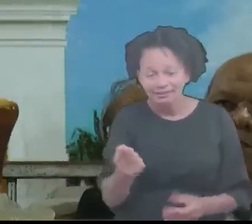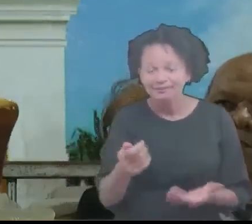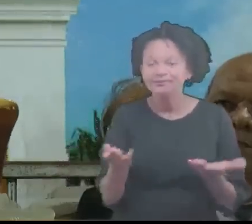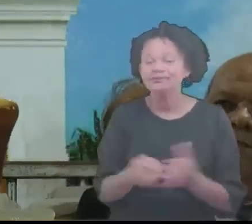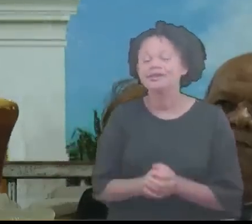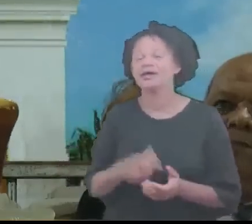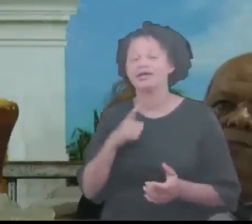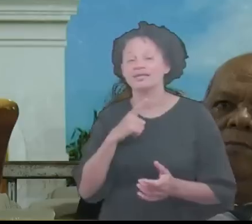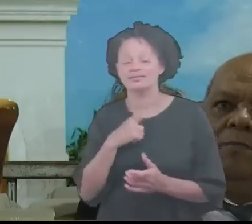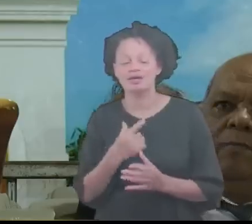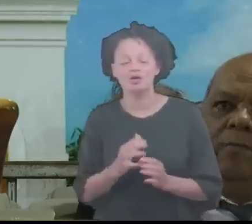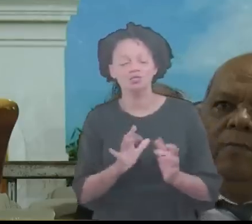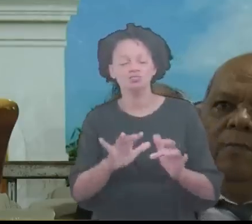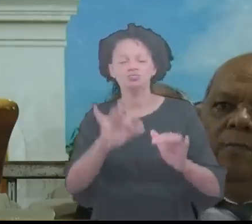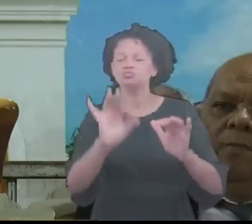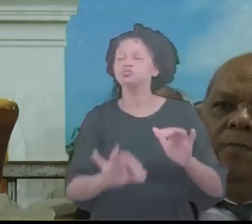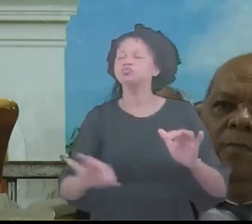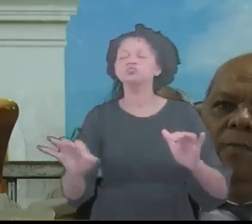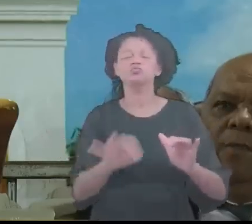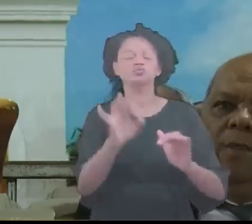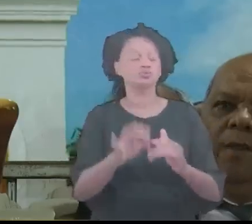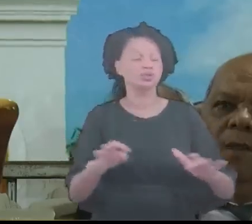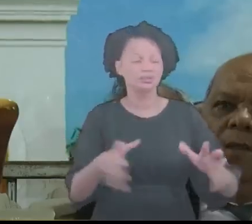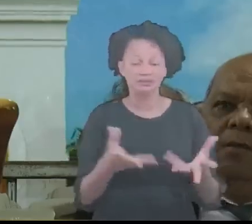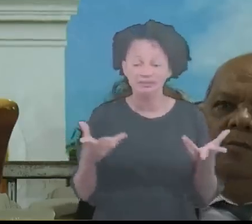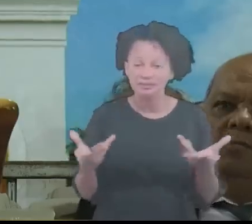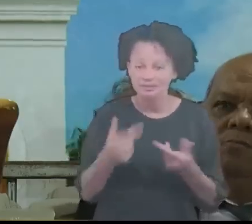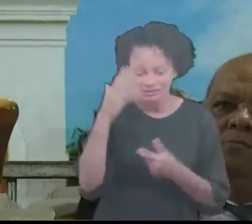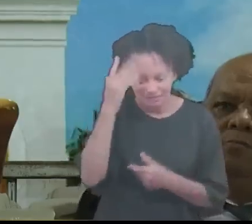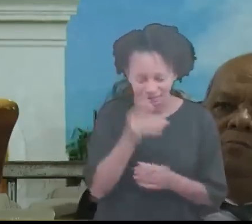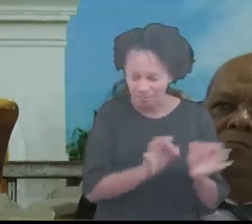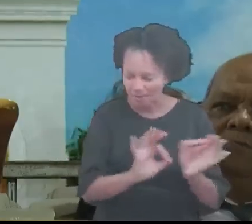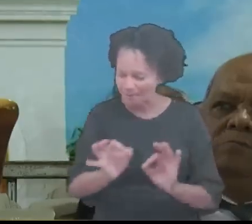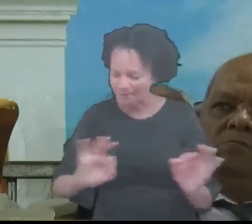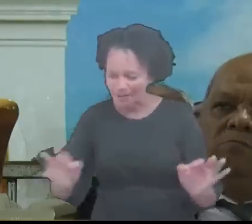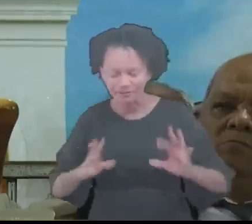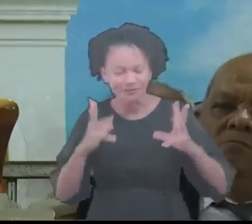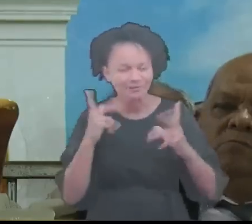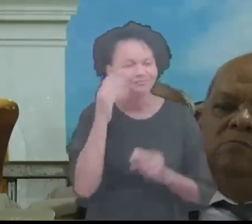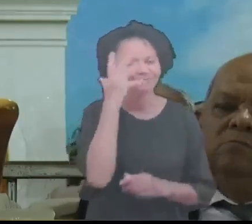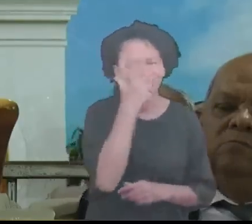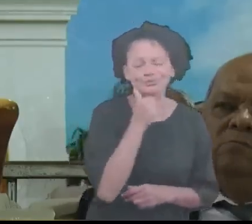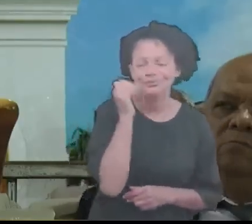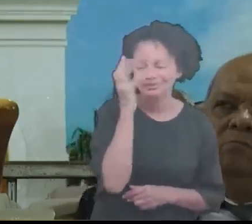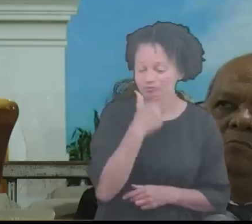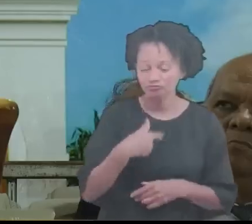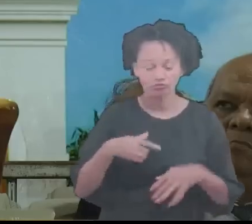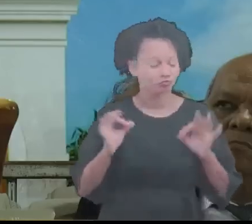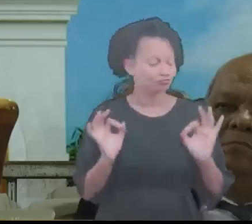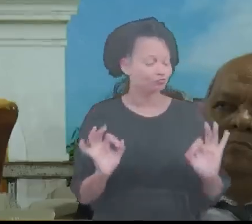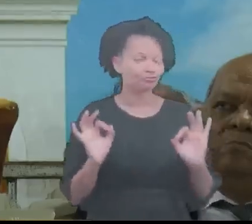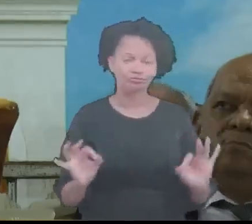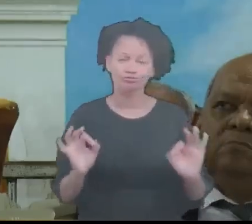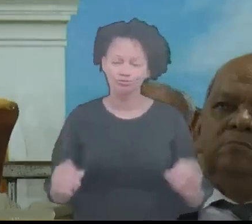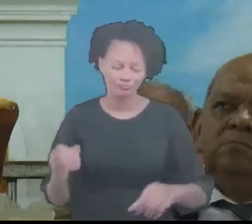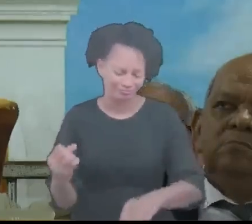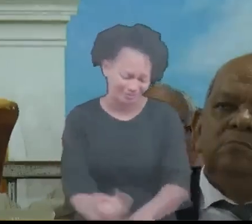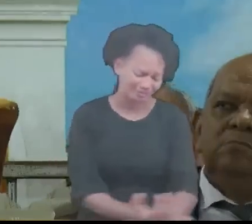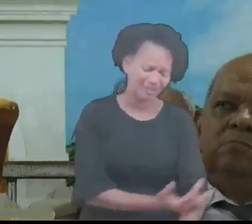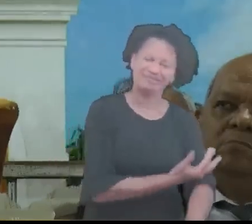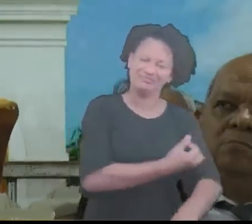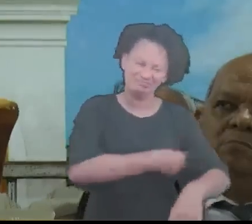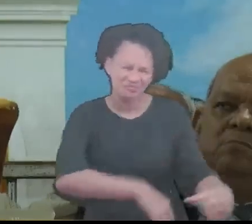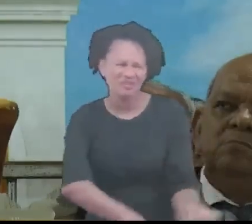a sinfonia. Vocês sabem dar aqueles arranjos tão bonito, tão elegante, que emociona,